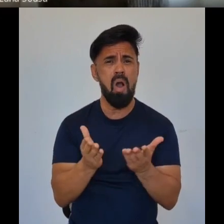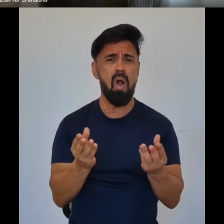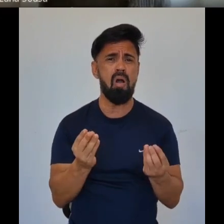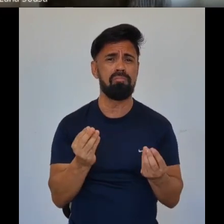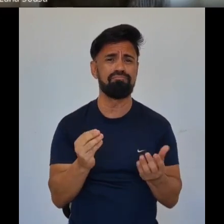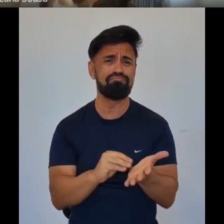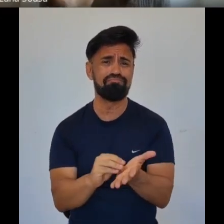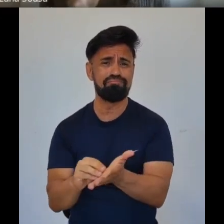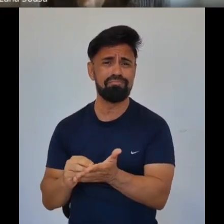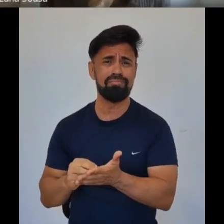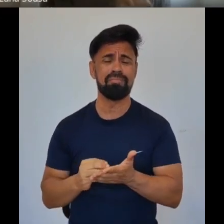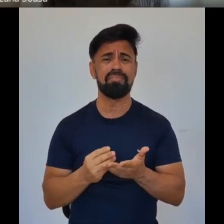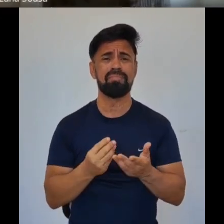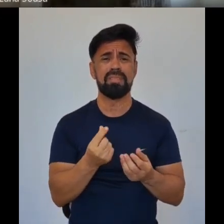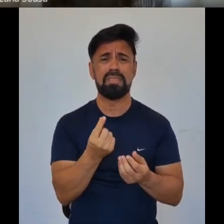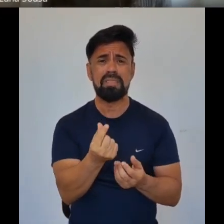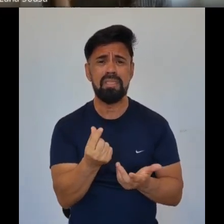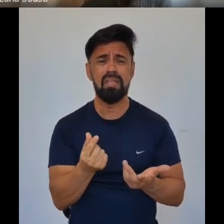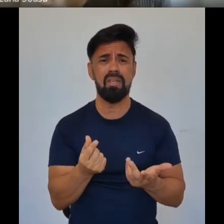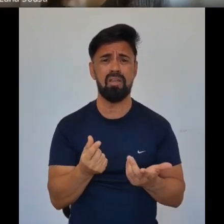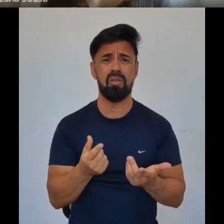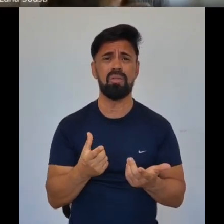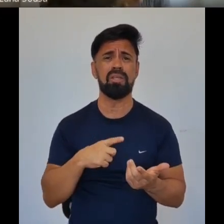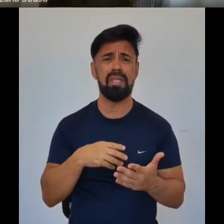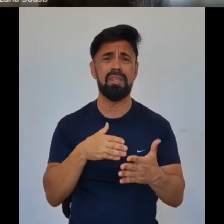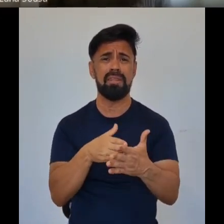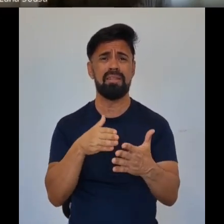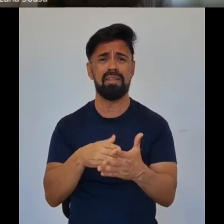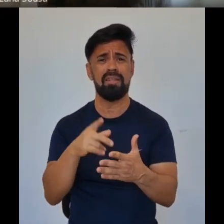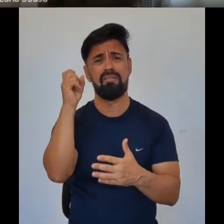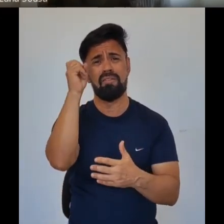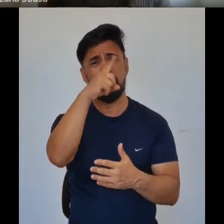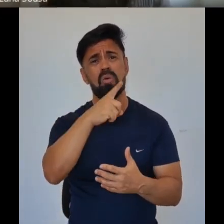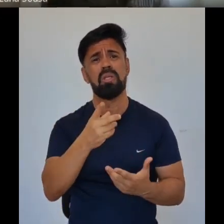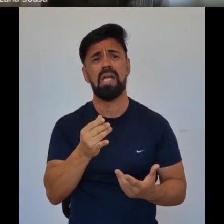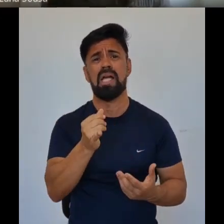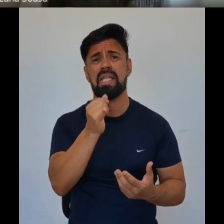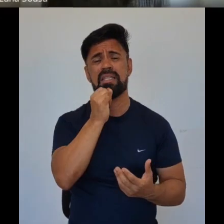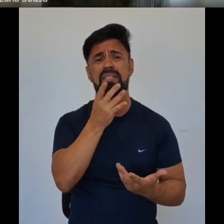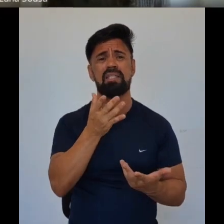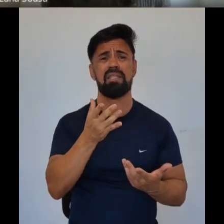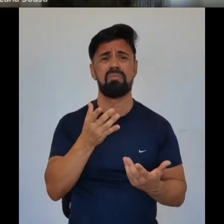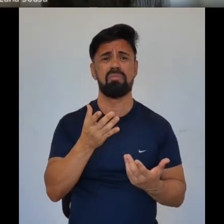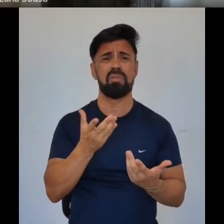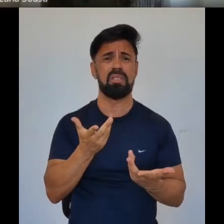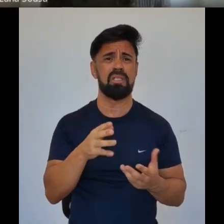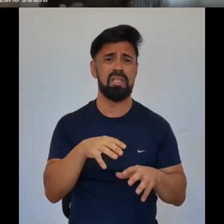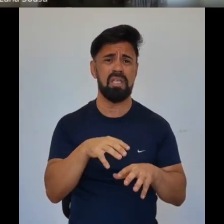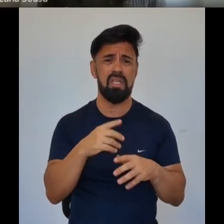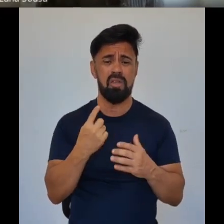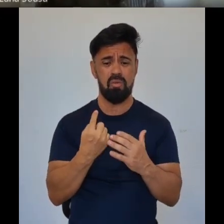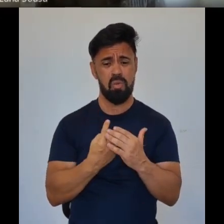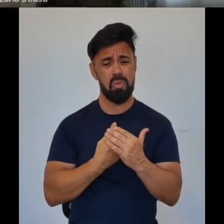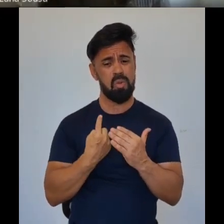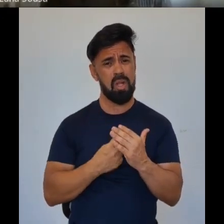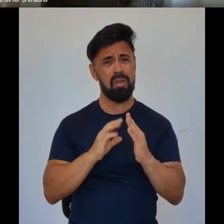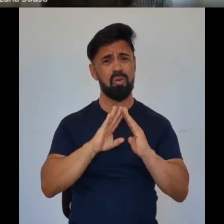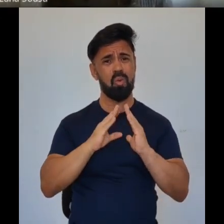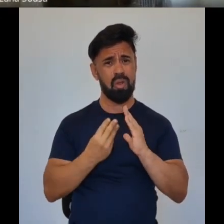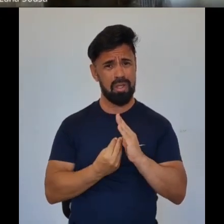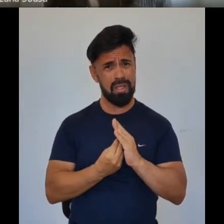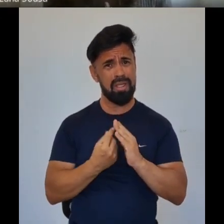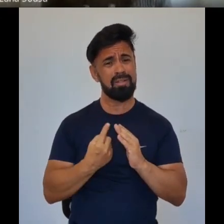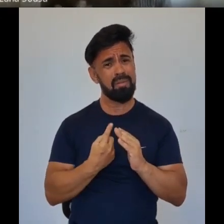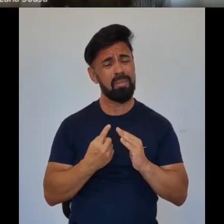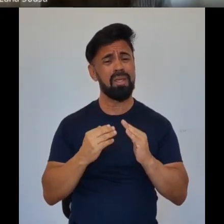classes sociais mais baixas, de poder aquisitivo menor, na maior parte das vezes tinham uma dificuldade maior